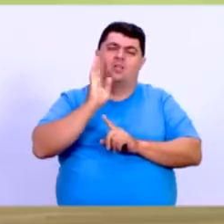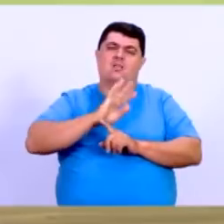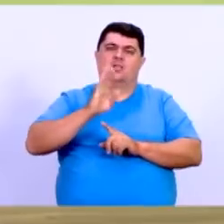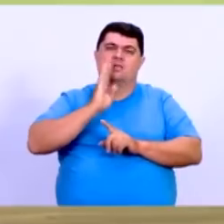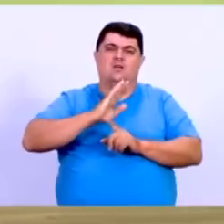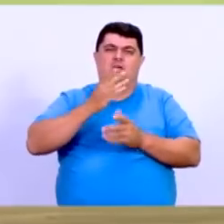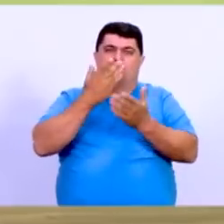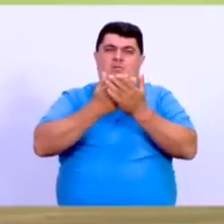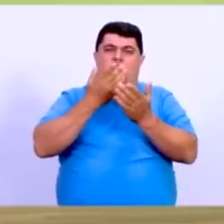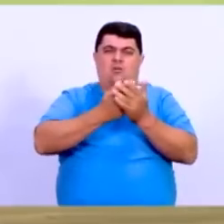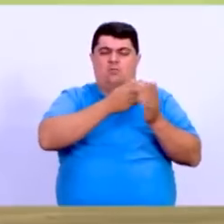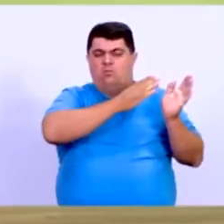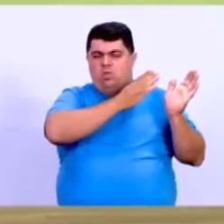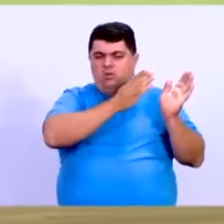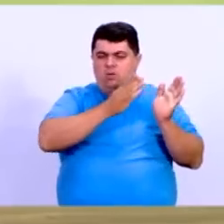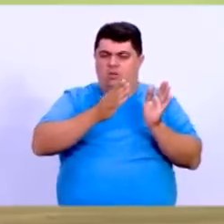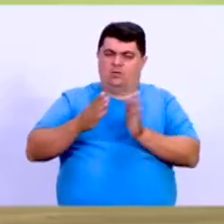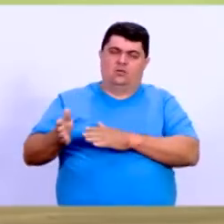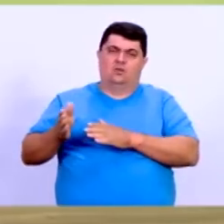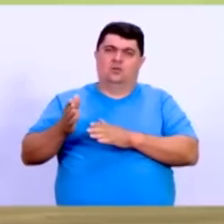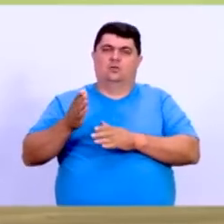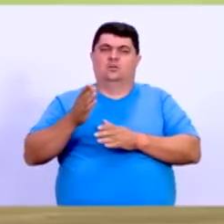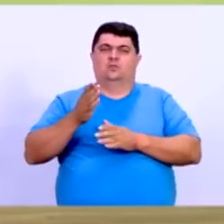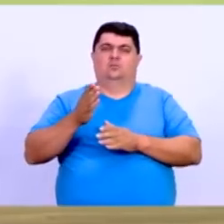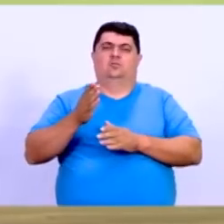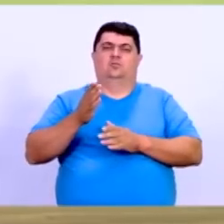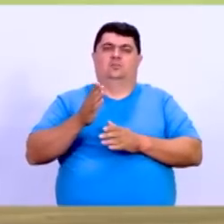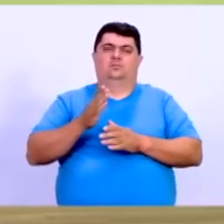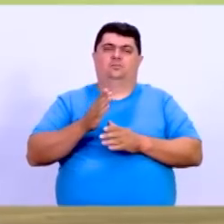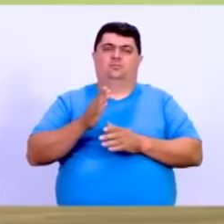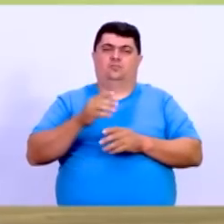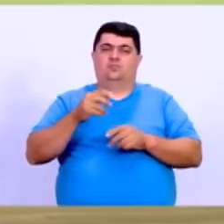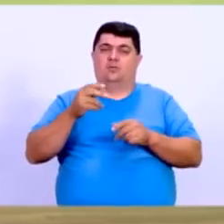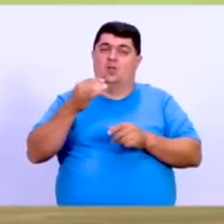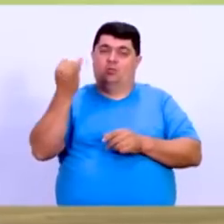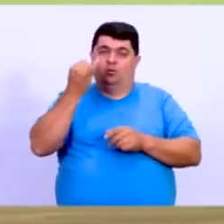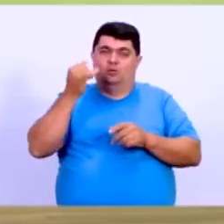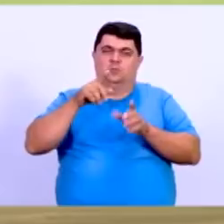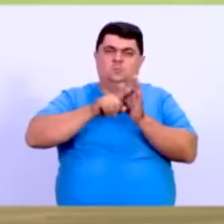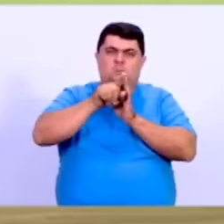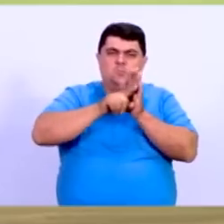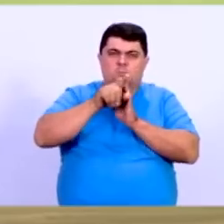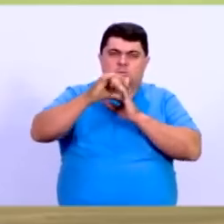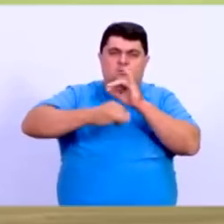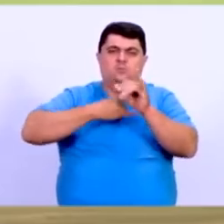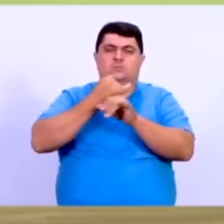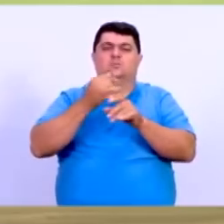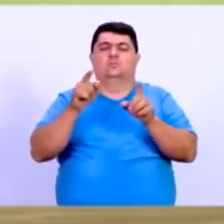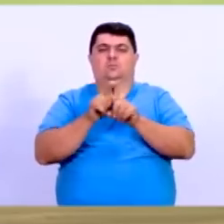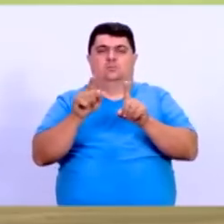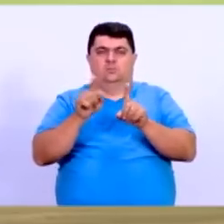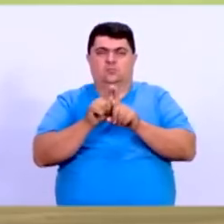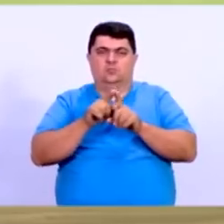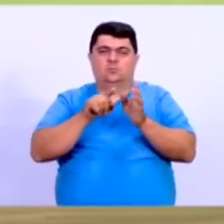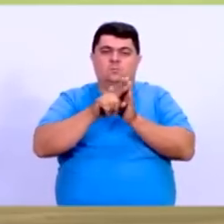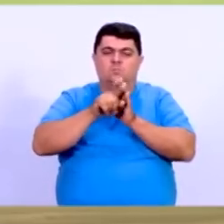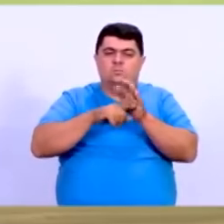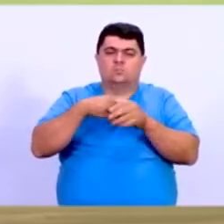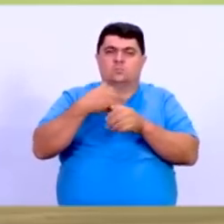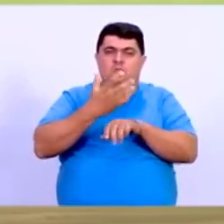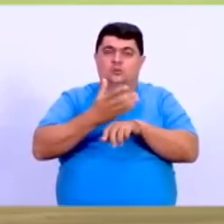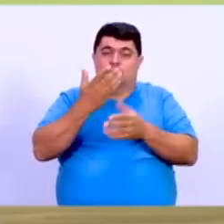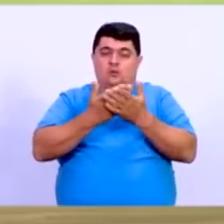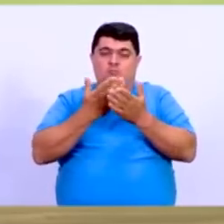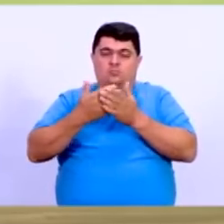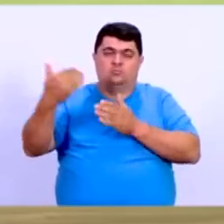essa aula inteira, uma aula muito interessante. Fiquem atentos, pesquisem material na internet, pesquisem no conteúdo, para que vocês venham para a aula